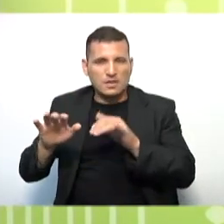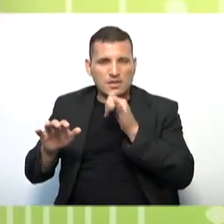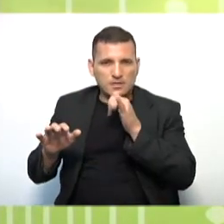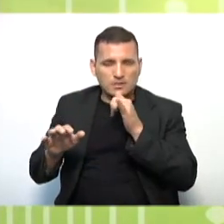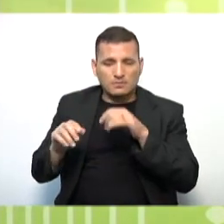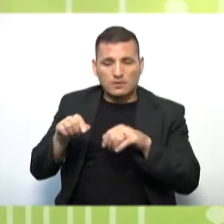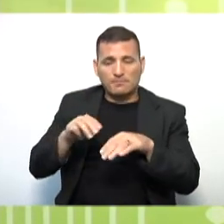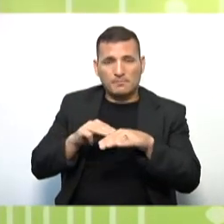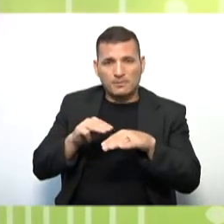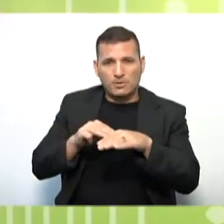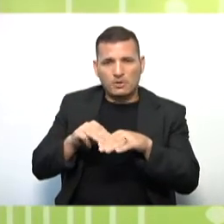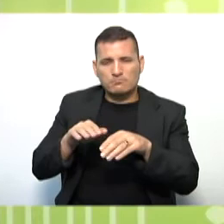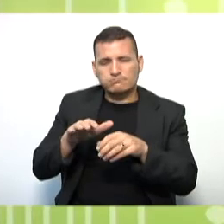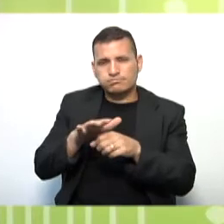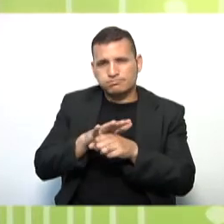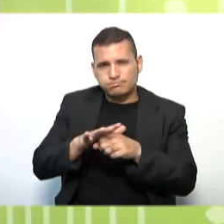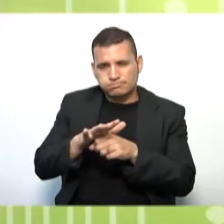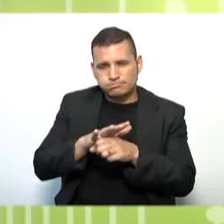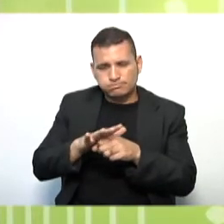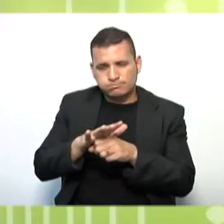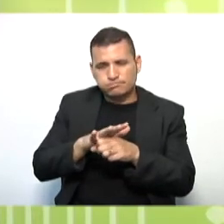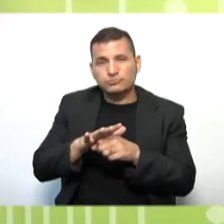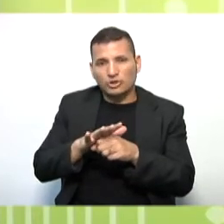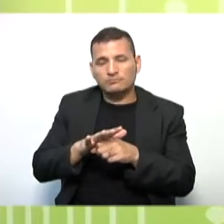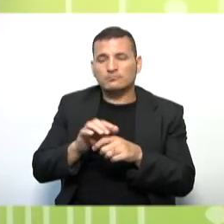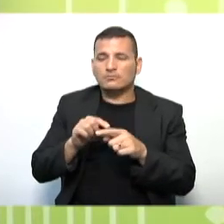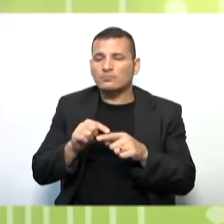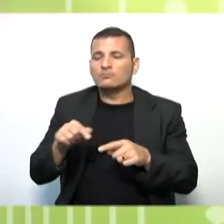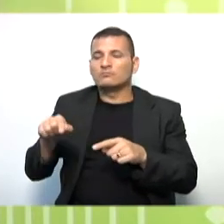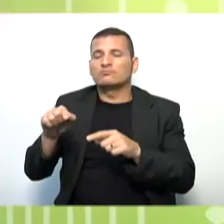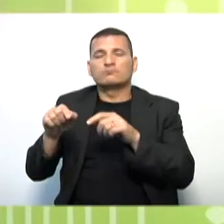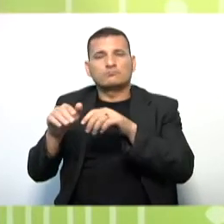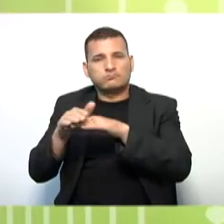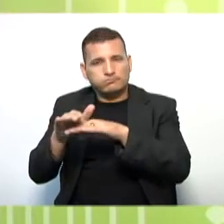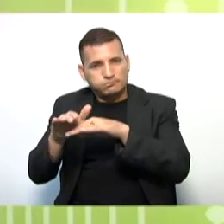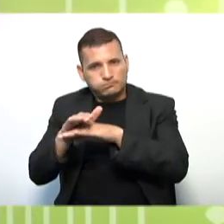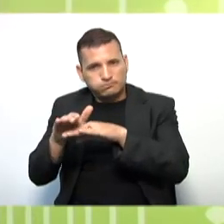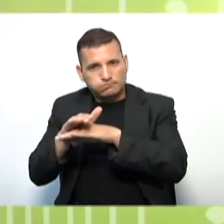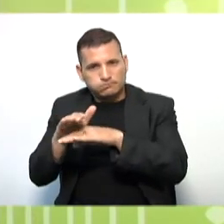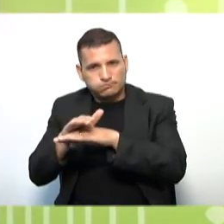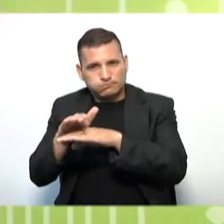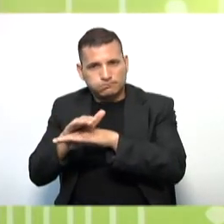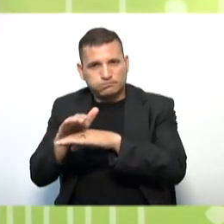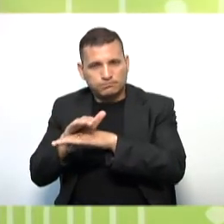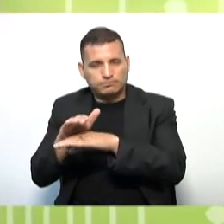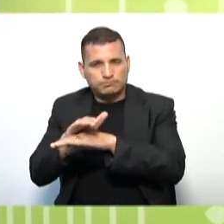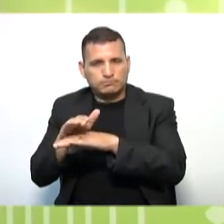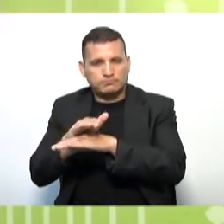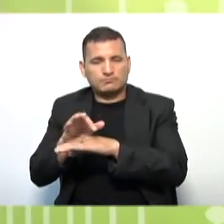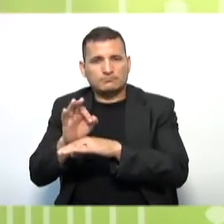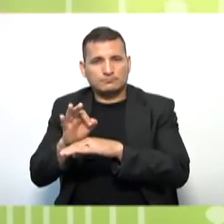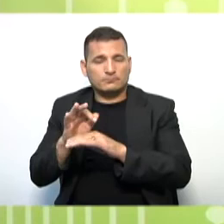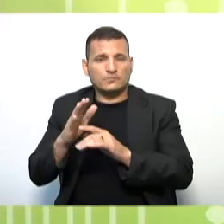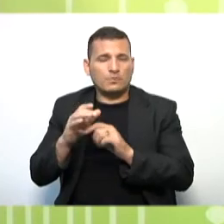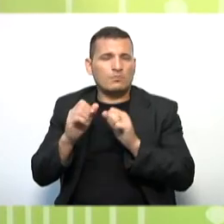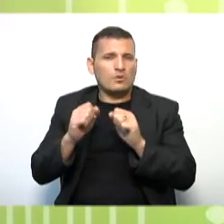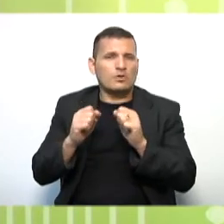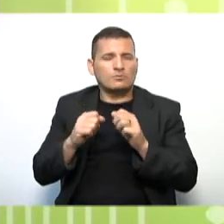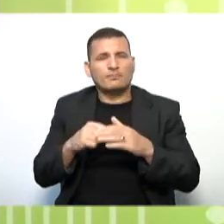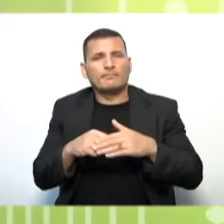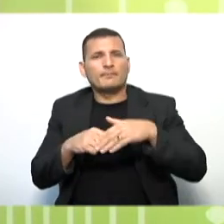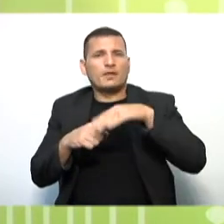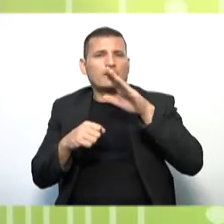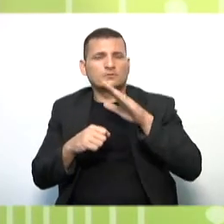ele começa a cair no outro, né? Vamos dizer assim, você vai enchendo o próximo. Ou seja, você pode abrir muito mais